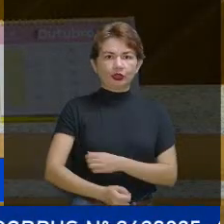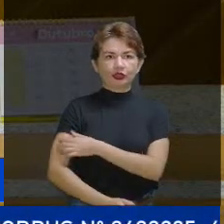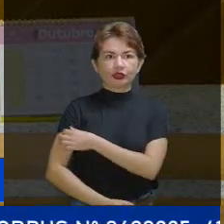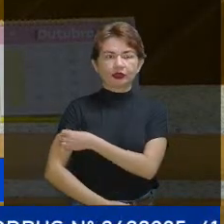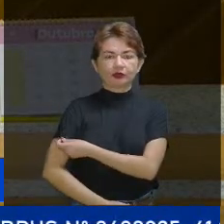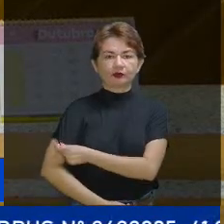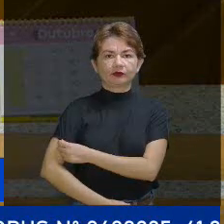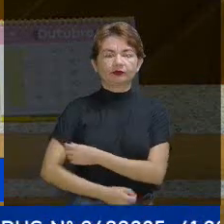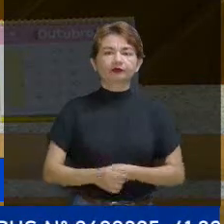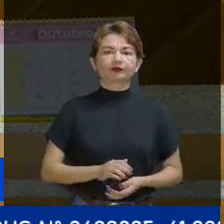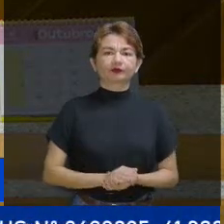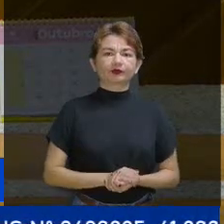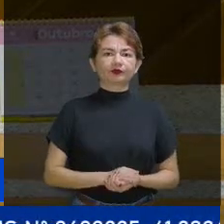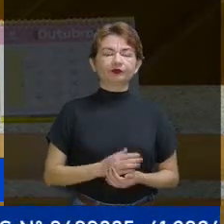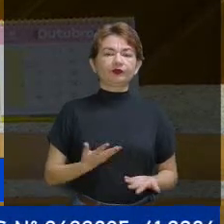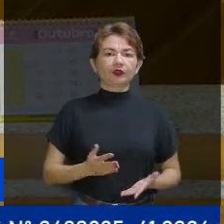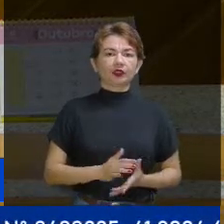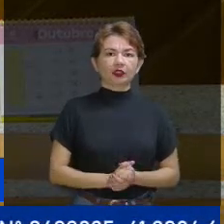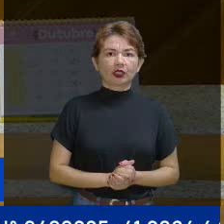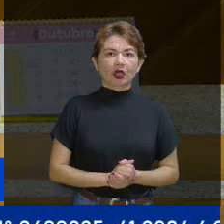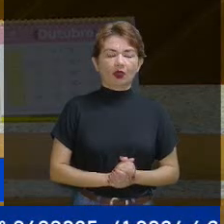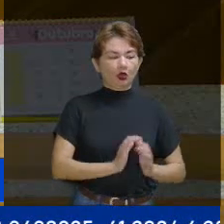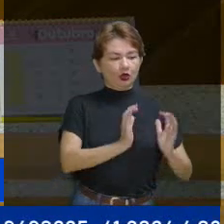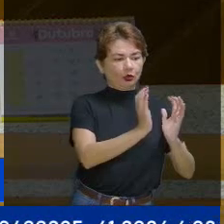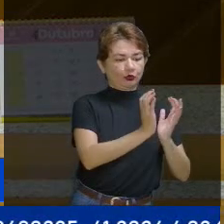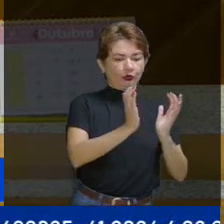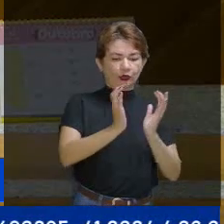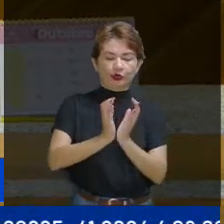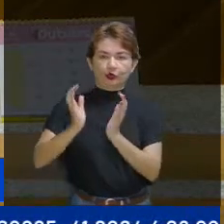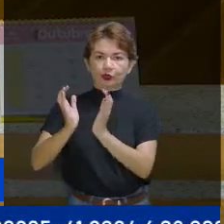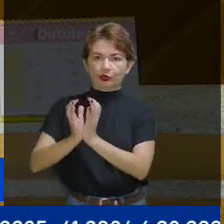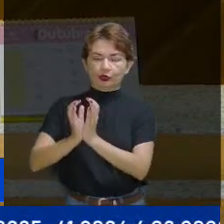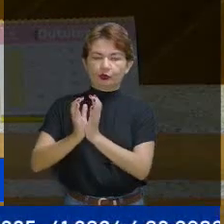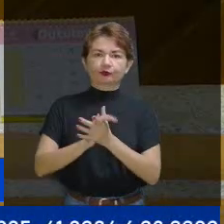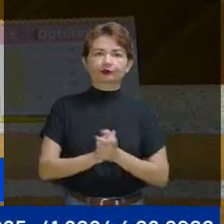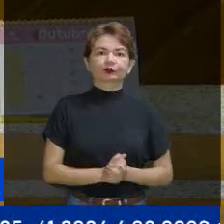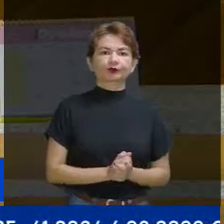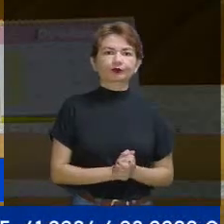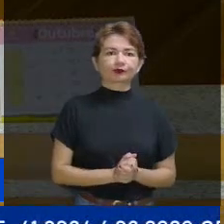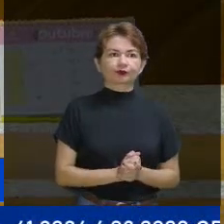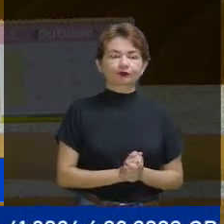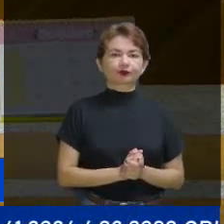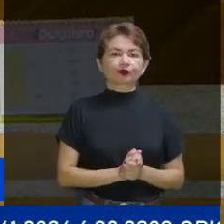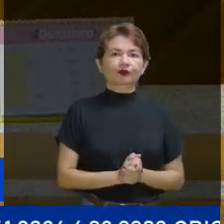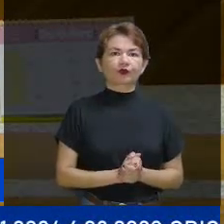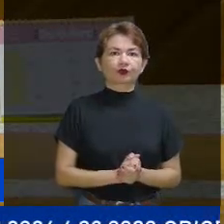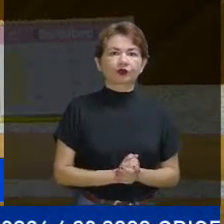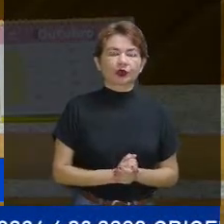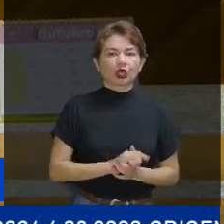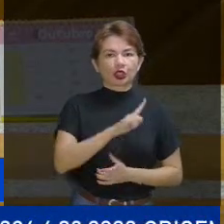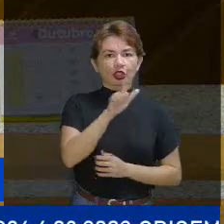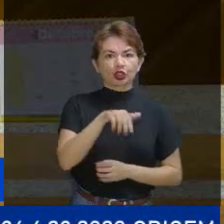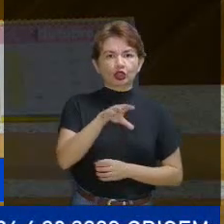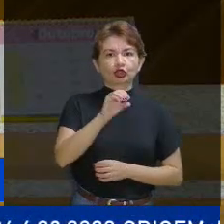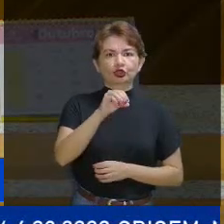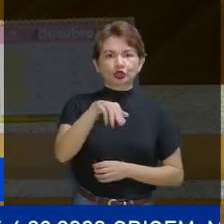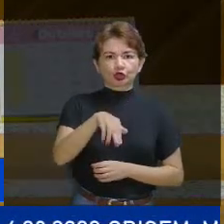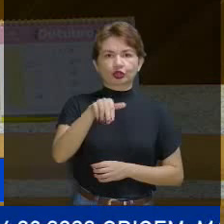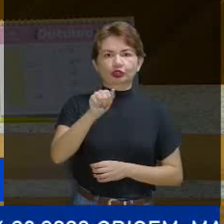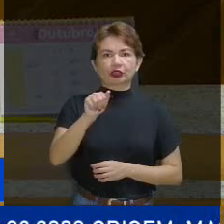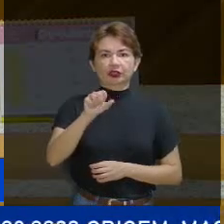das garantias, organizando em 3 núcleos regionais eleitorais. O normativo determinou que as zonas